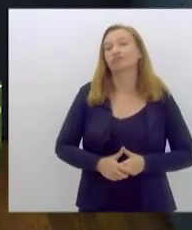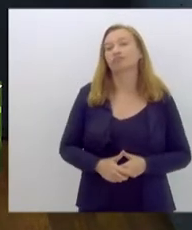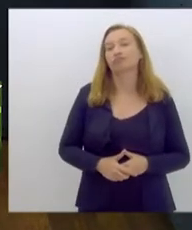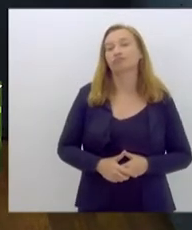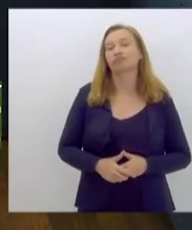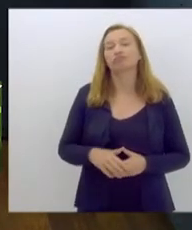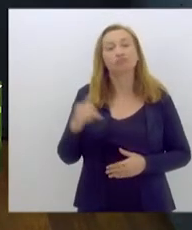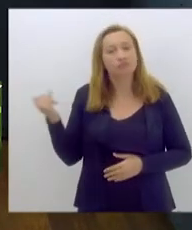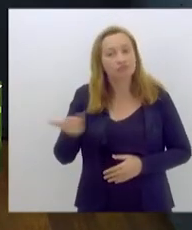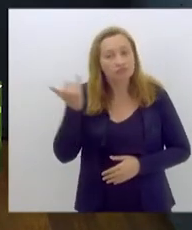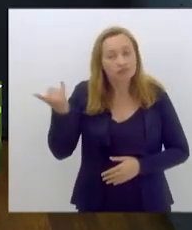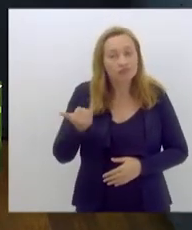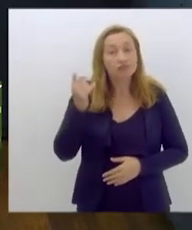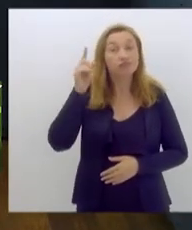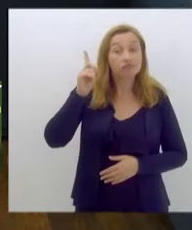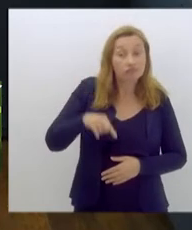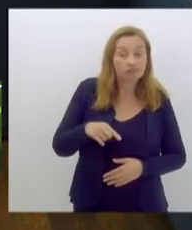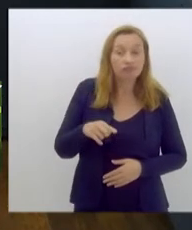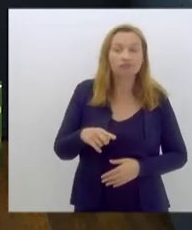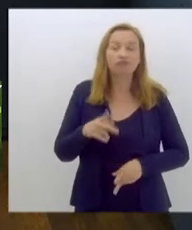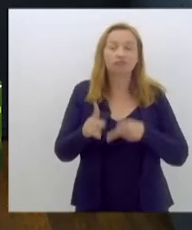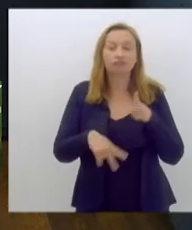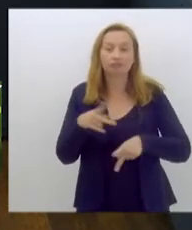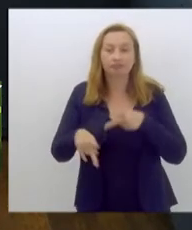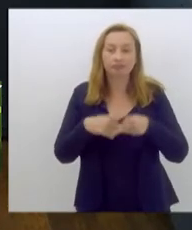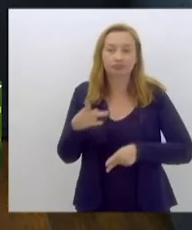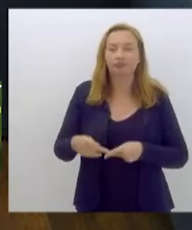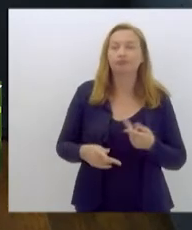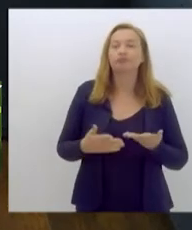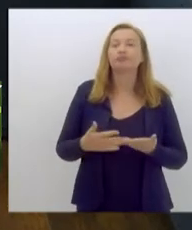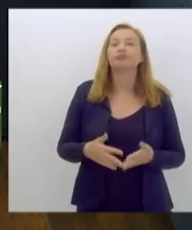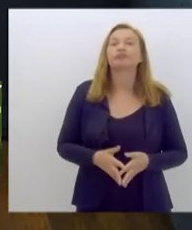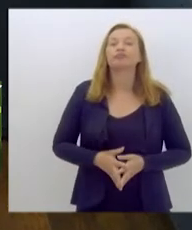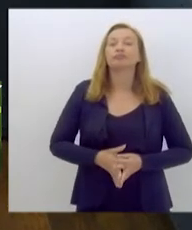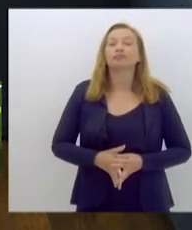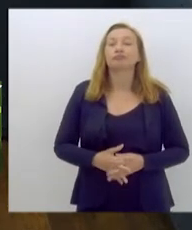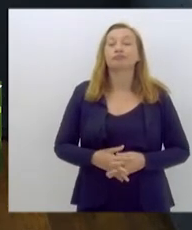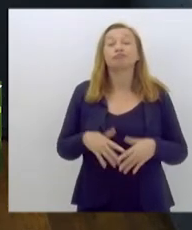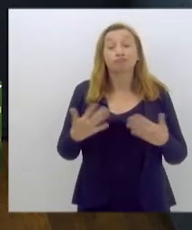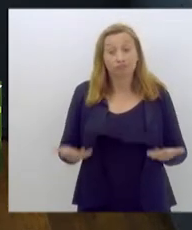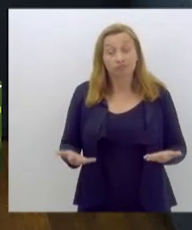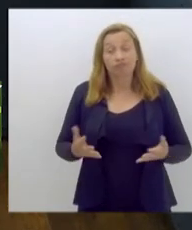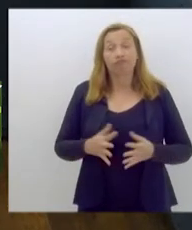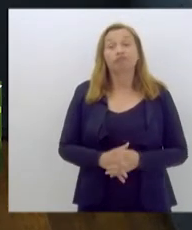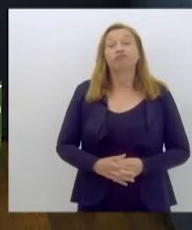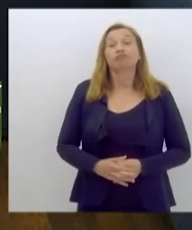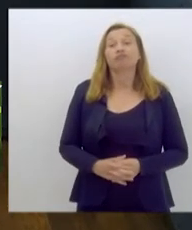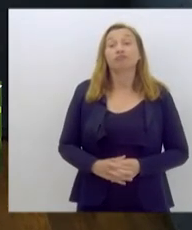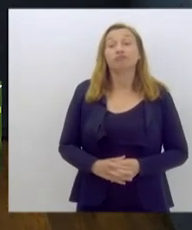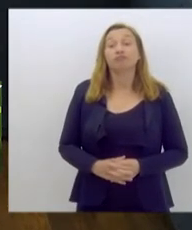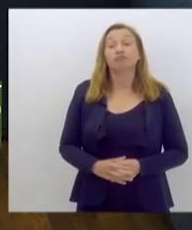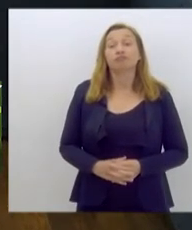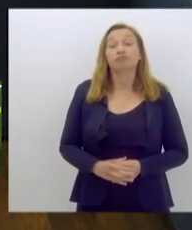acha importante para a população fluminense. Então, dito isso,